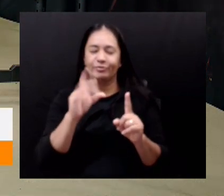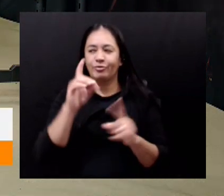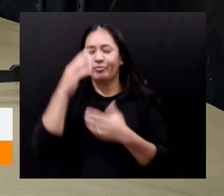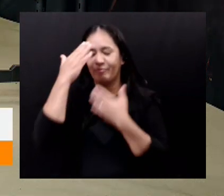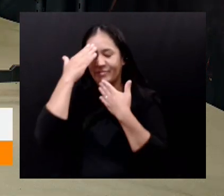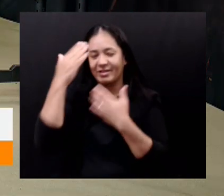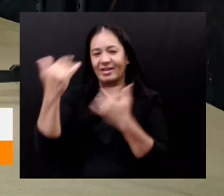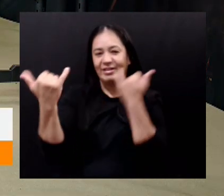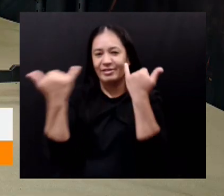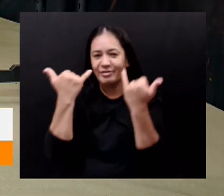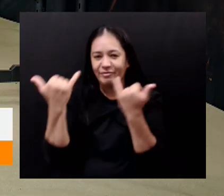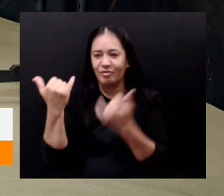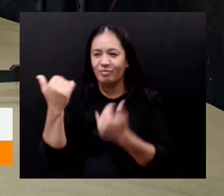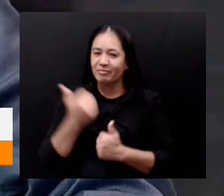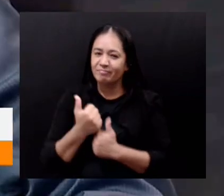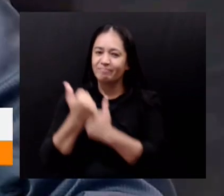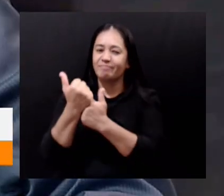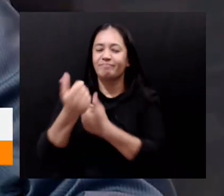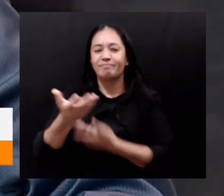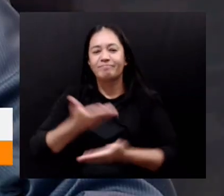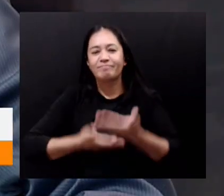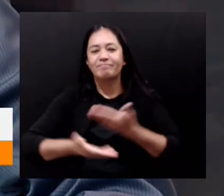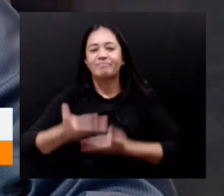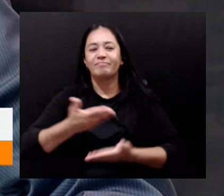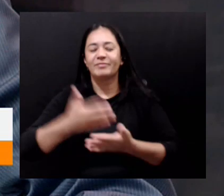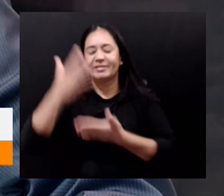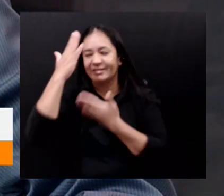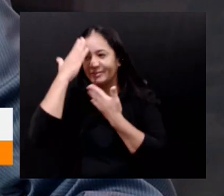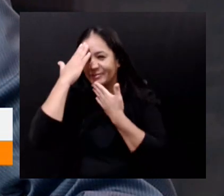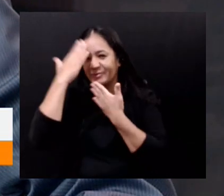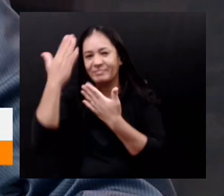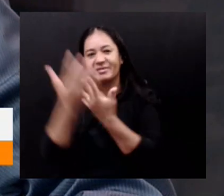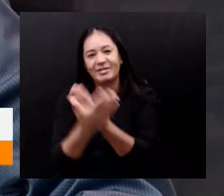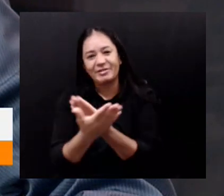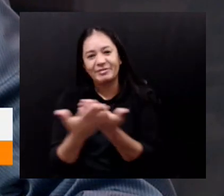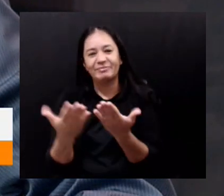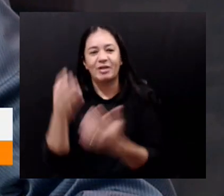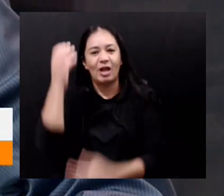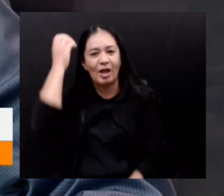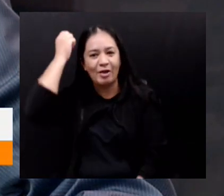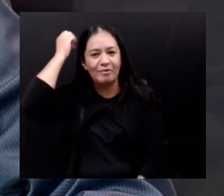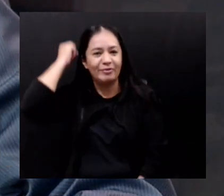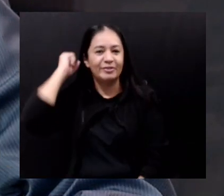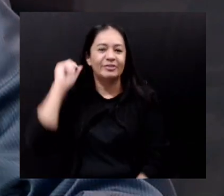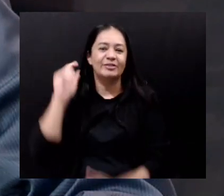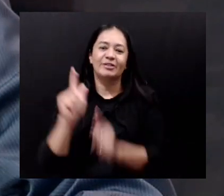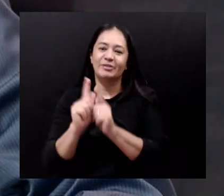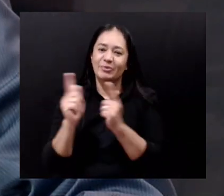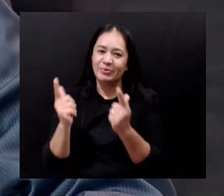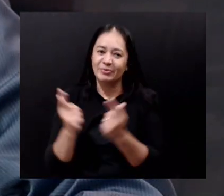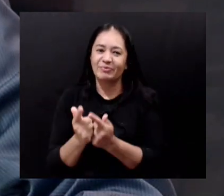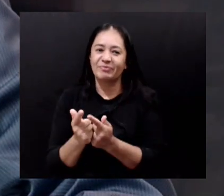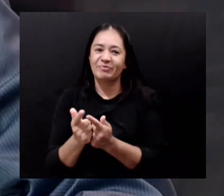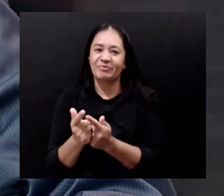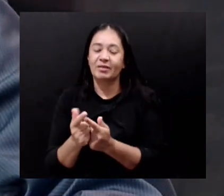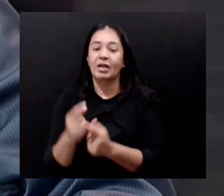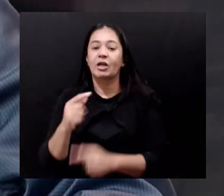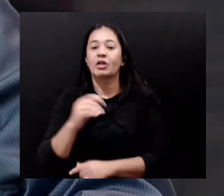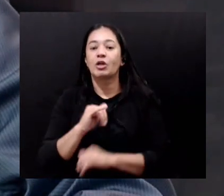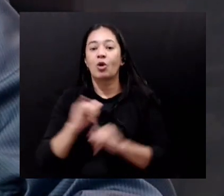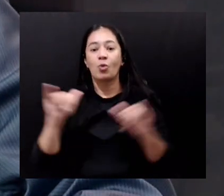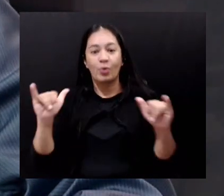contribuição, compartilhamento, gratidão. Muito obrigado, Rubio, obrigado à produção, obrigado a vocês. E eu queria só deixar um recado aqui, se